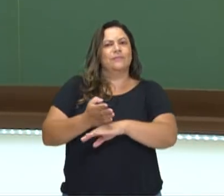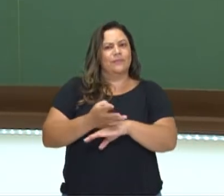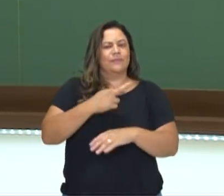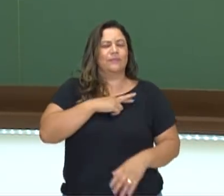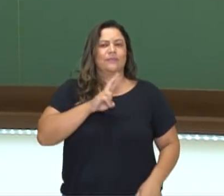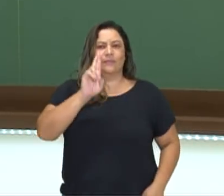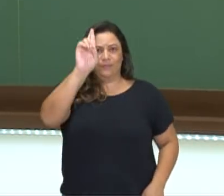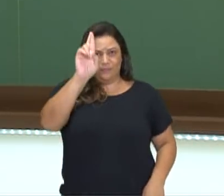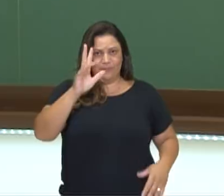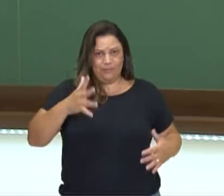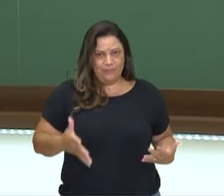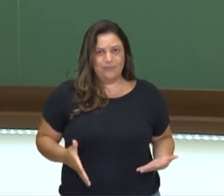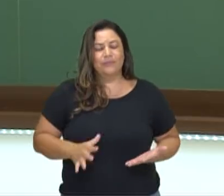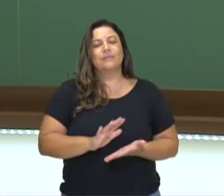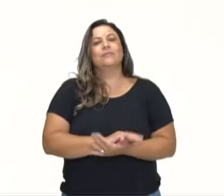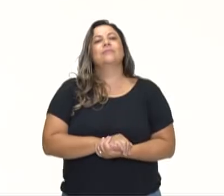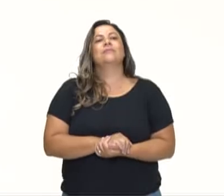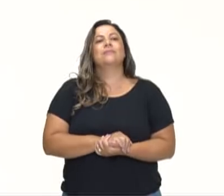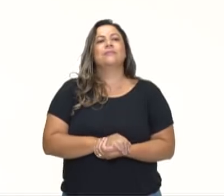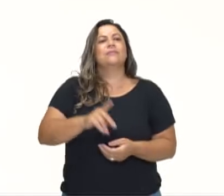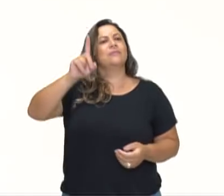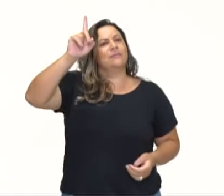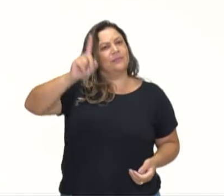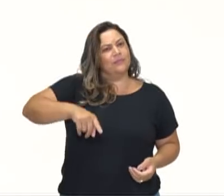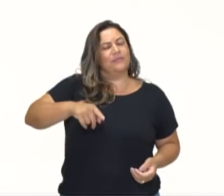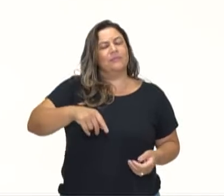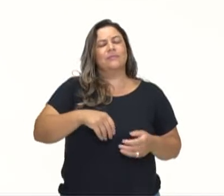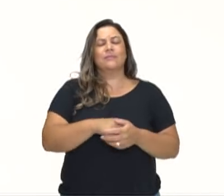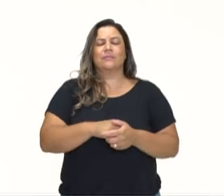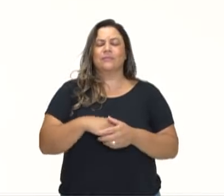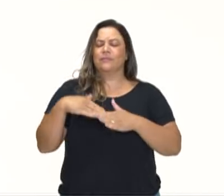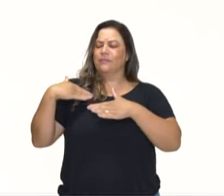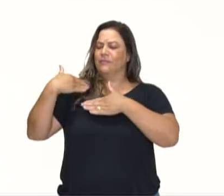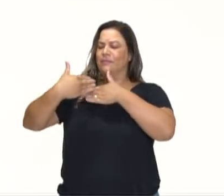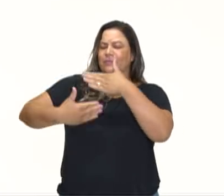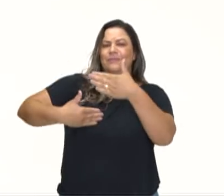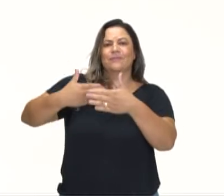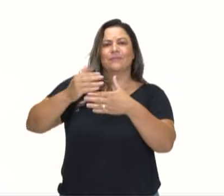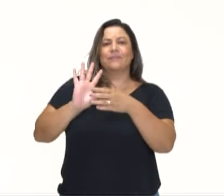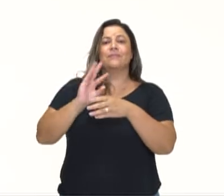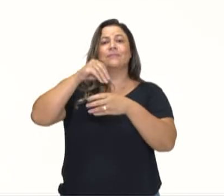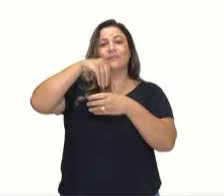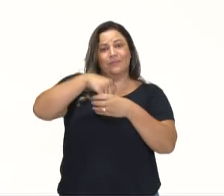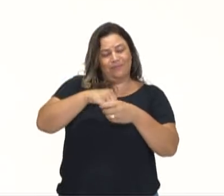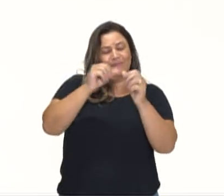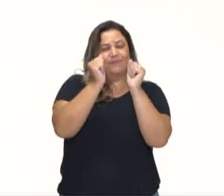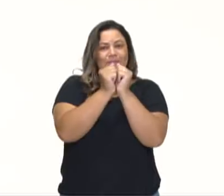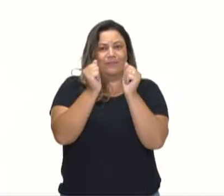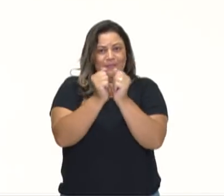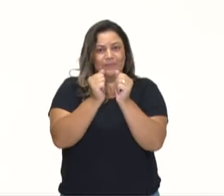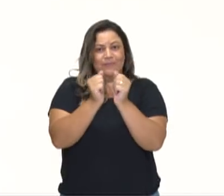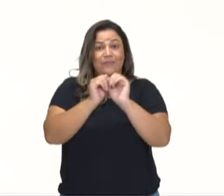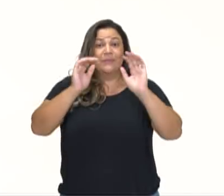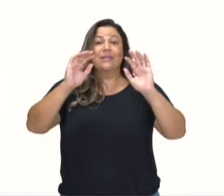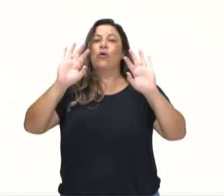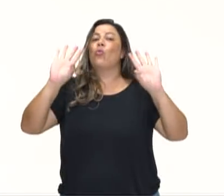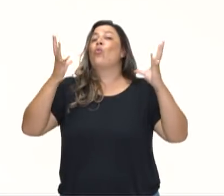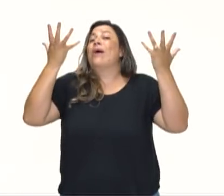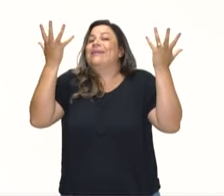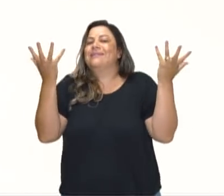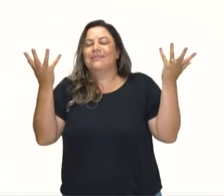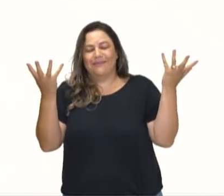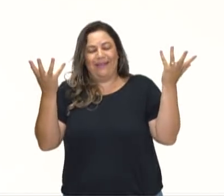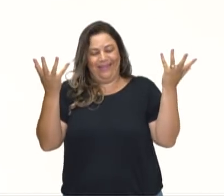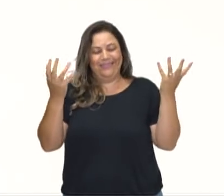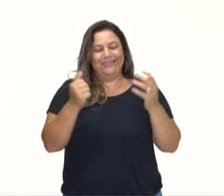aí a ligação. Assim, a religiosidade perpassa, ela está dentro, junto com as festas folclóricas como um